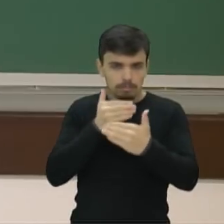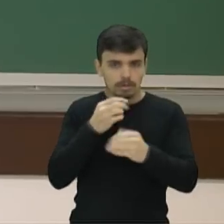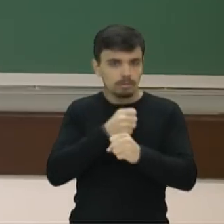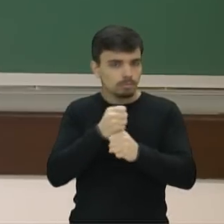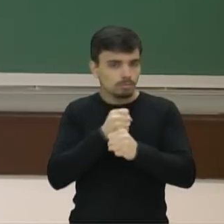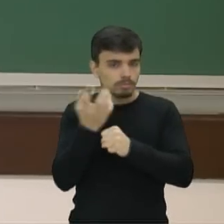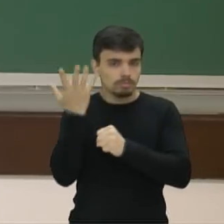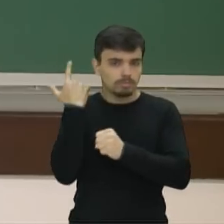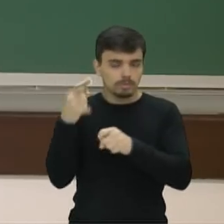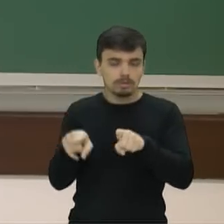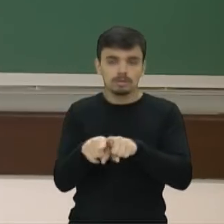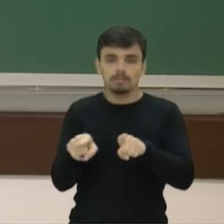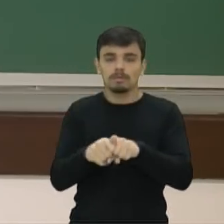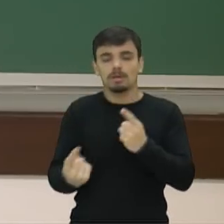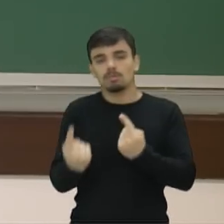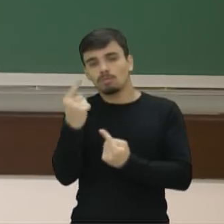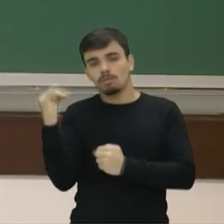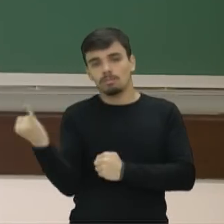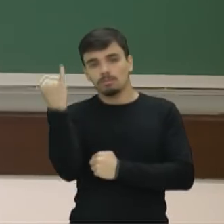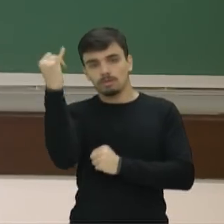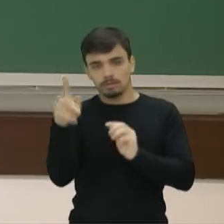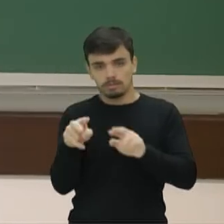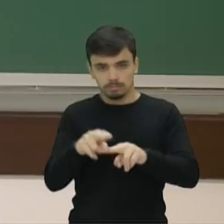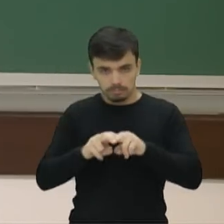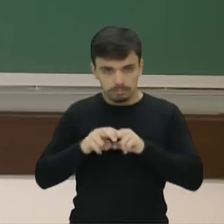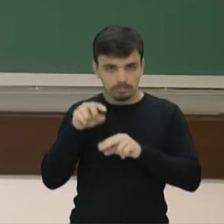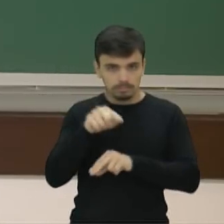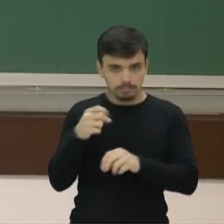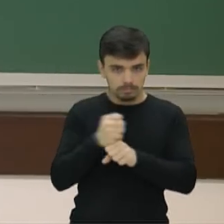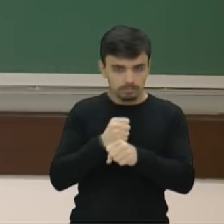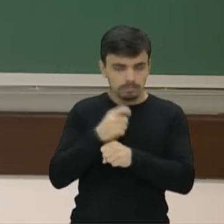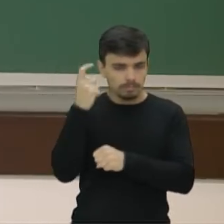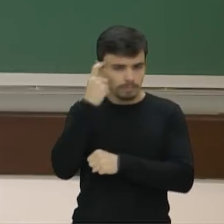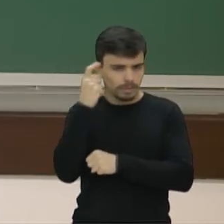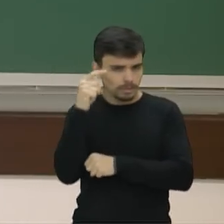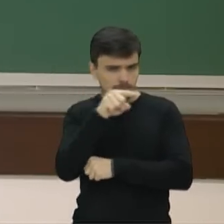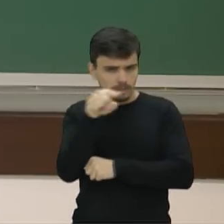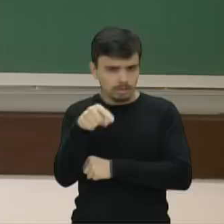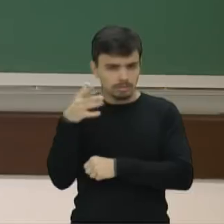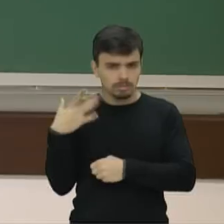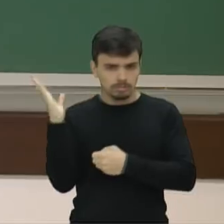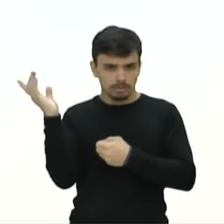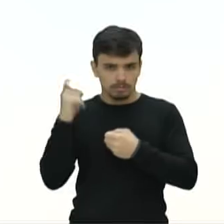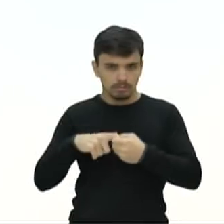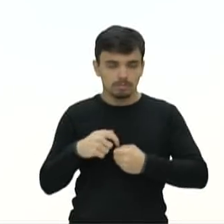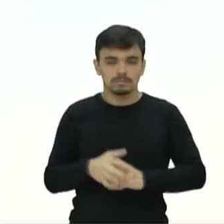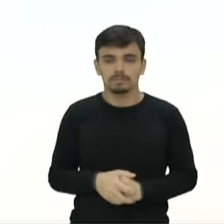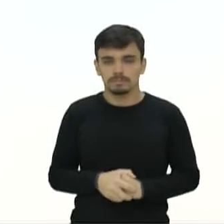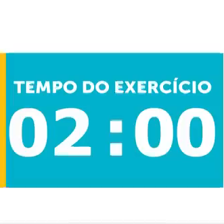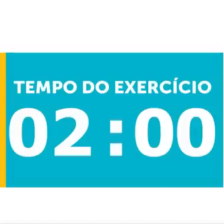anos? Qual é a importância dada para isso nos últimos anos? Pensa aí um pouquinho que eu já volto.